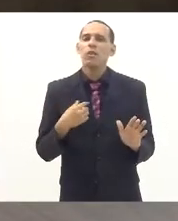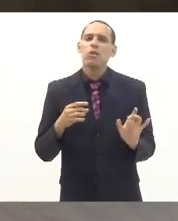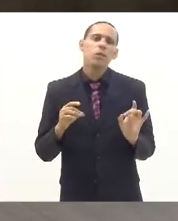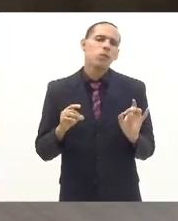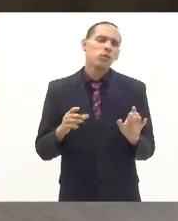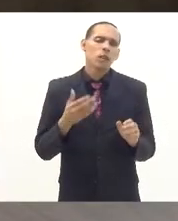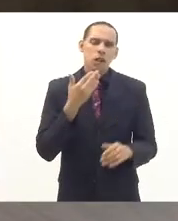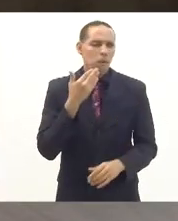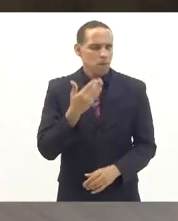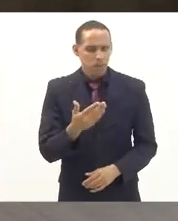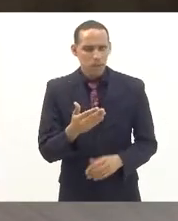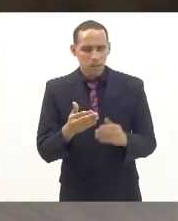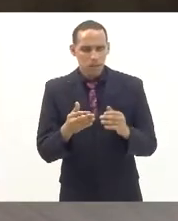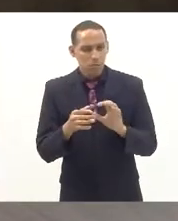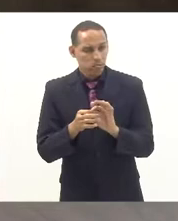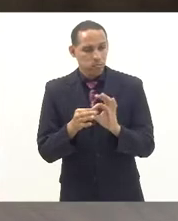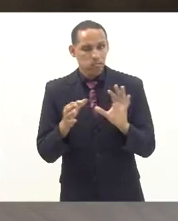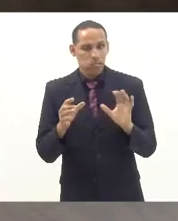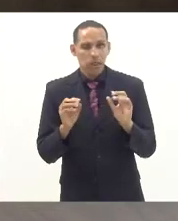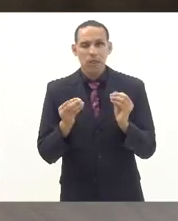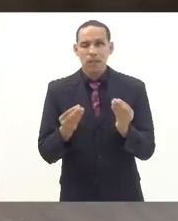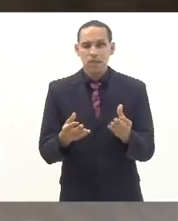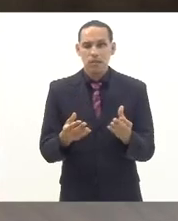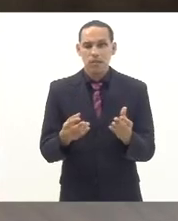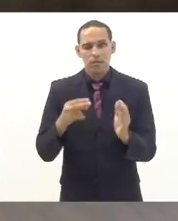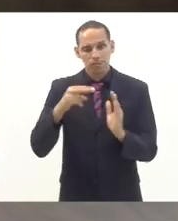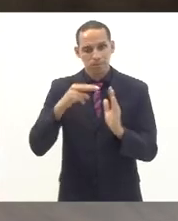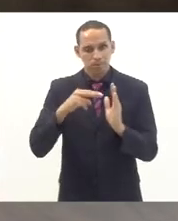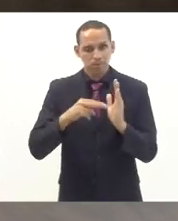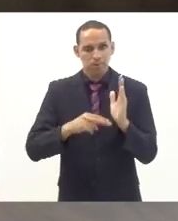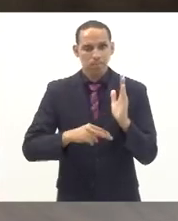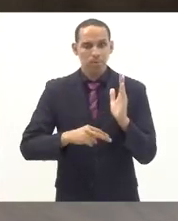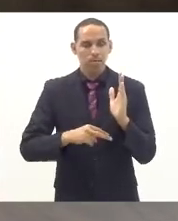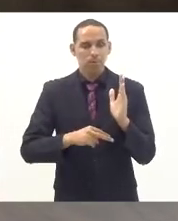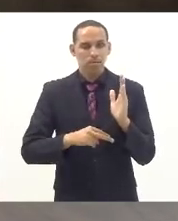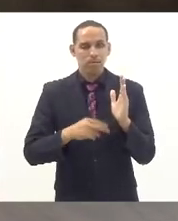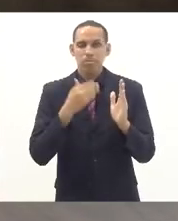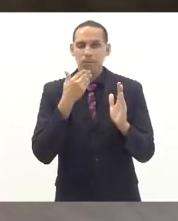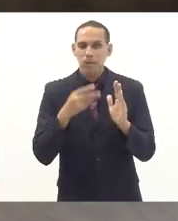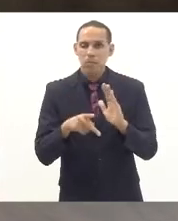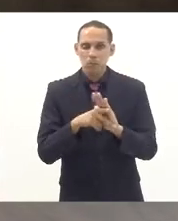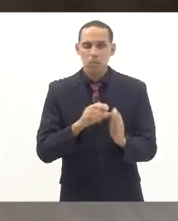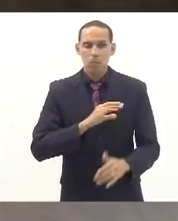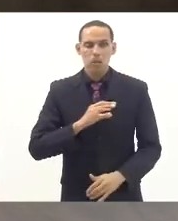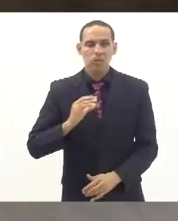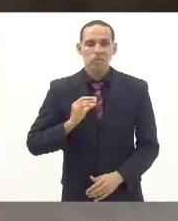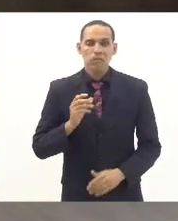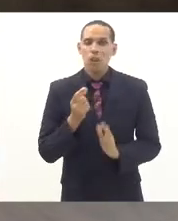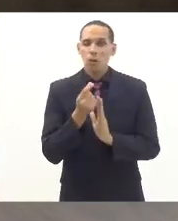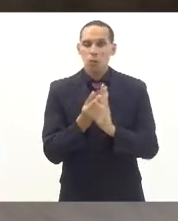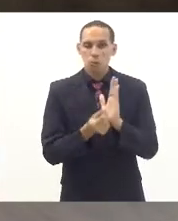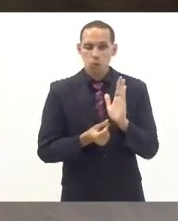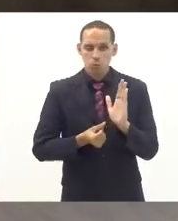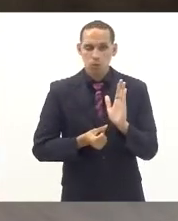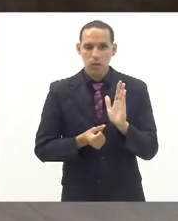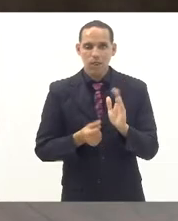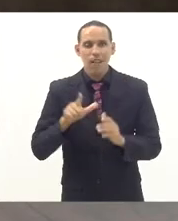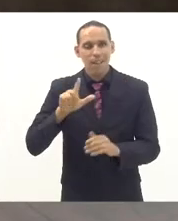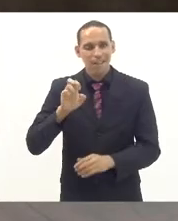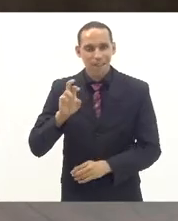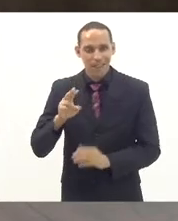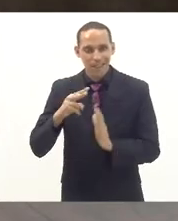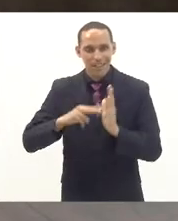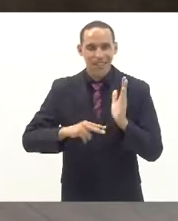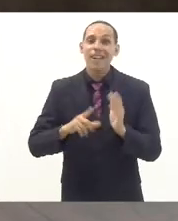pedir autorização aqui para ler um pedido da comissão de orçamento para ler